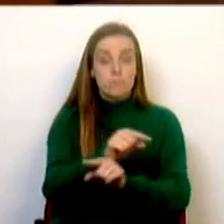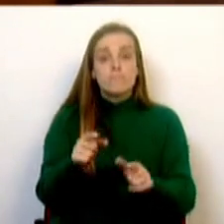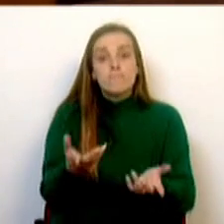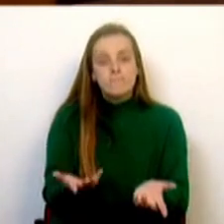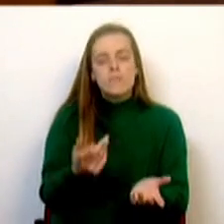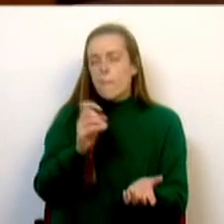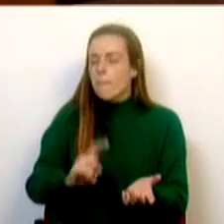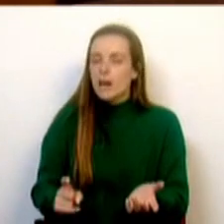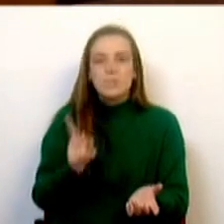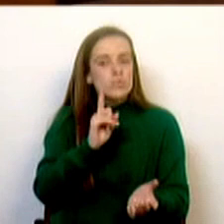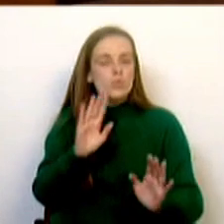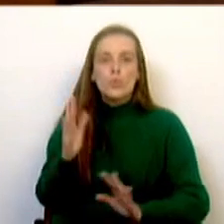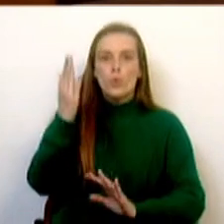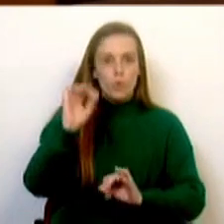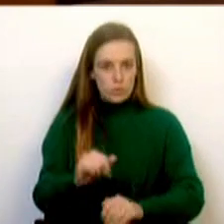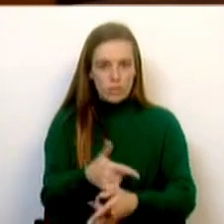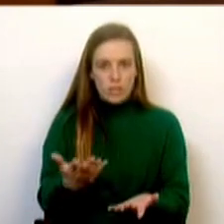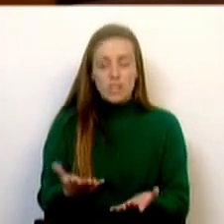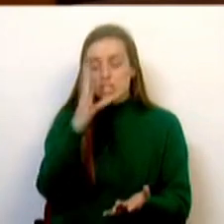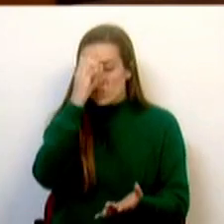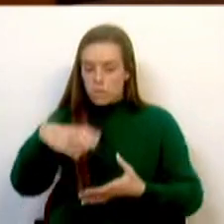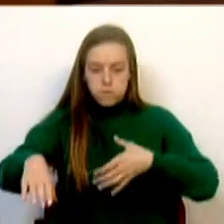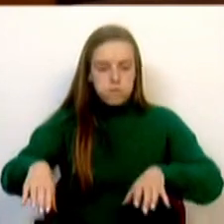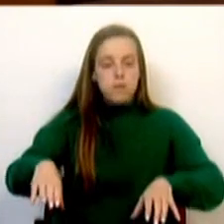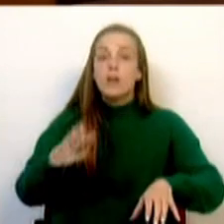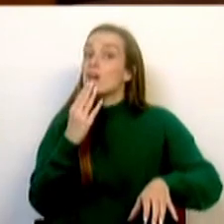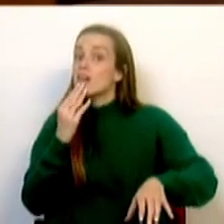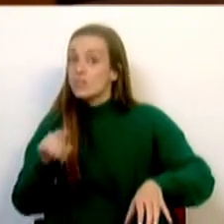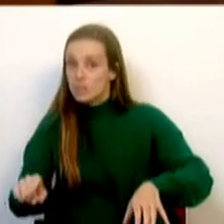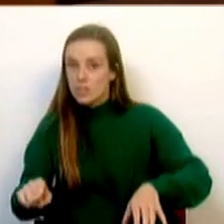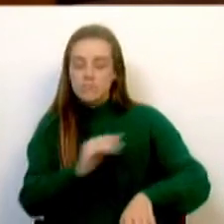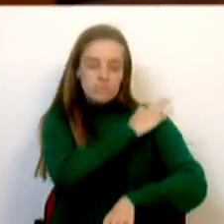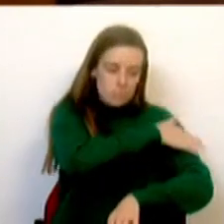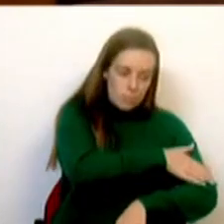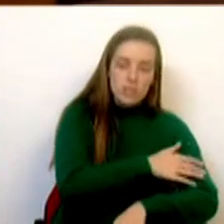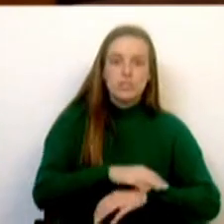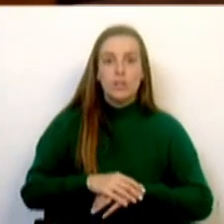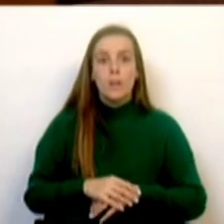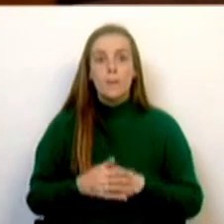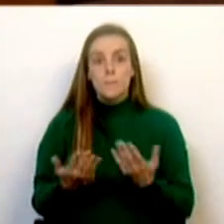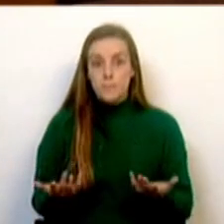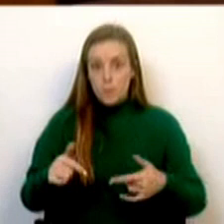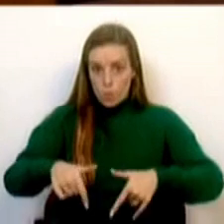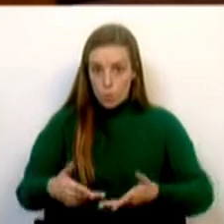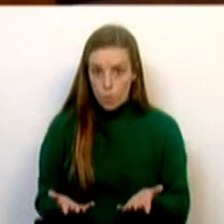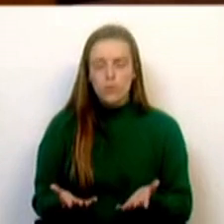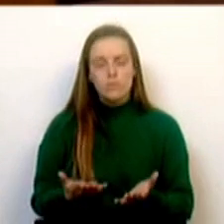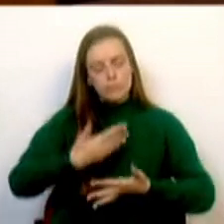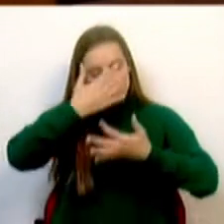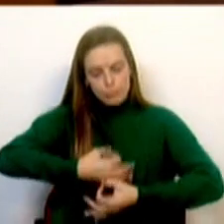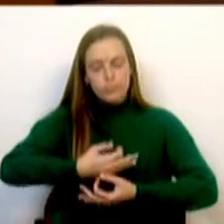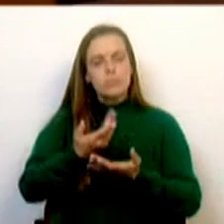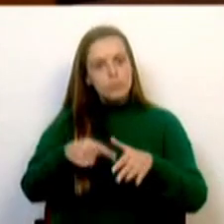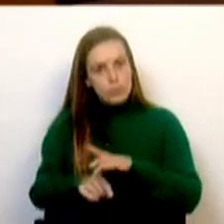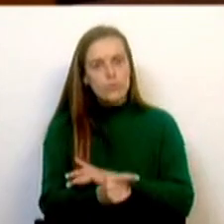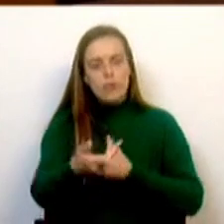do que nunca, pressupõe a existência de 2 Estados, o Estado de Israel e o Estado da Palestina. Há hoje uma convicção muito profunda